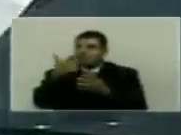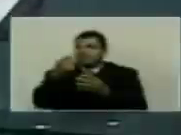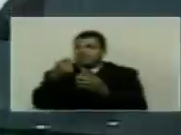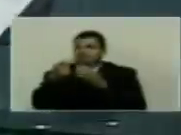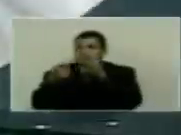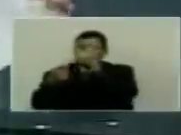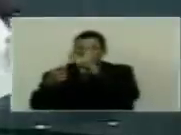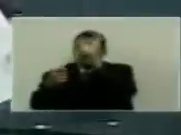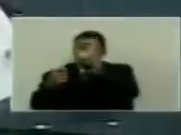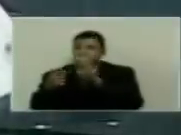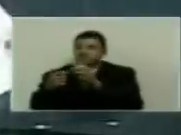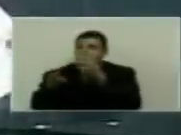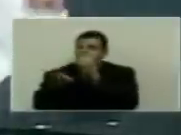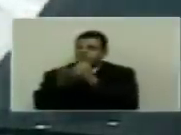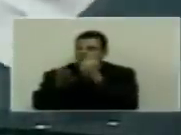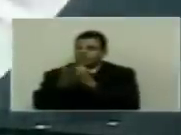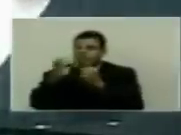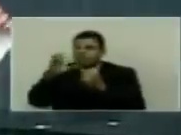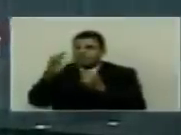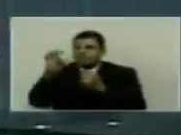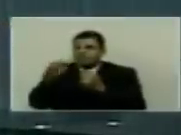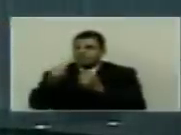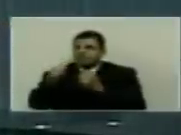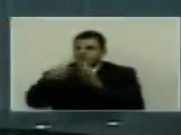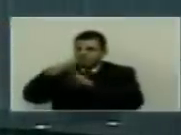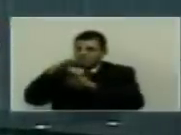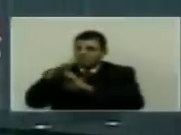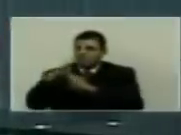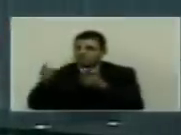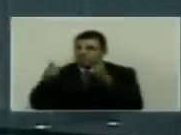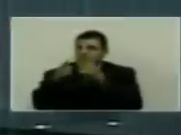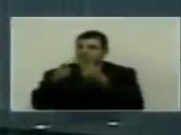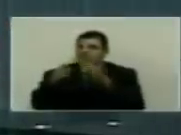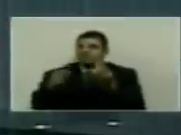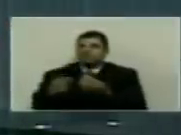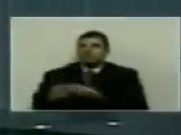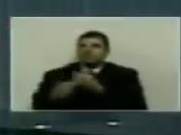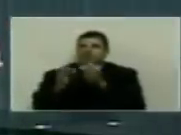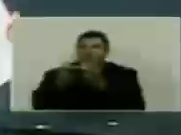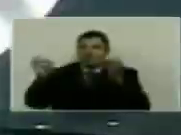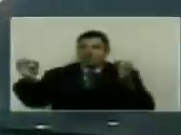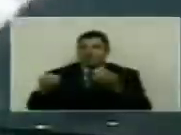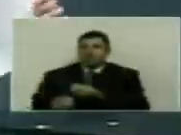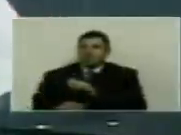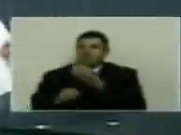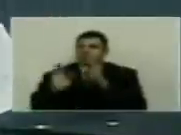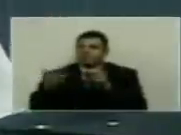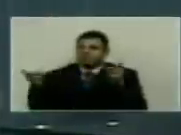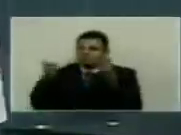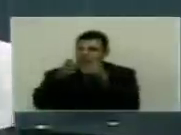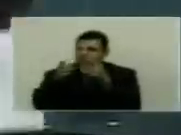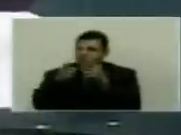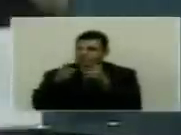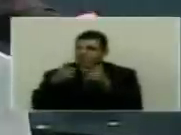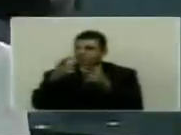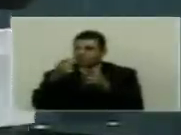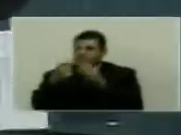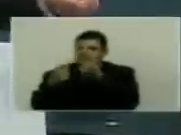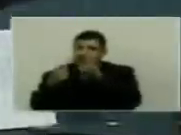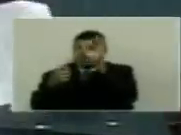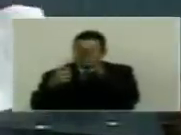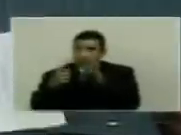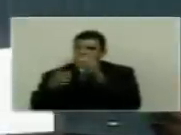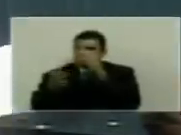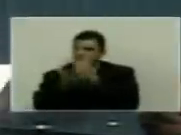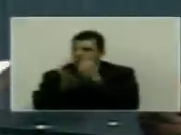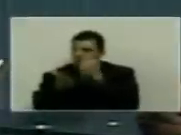20% do contrato da CELT, que trata de manutenção de linha viva. Vocês já reduziram 20%